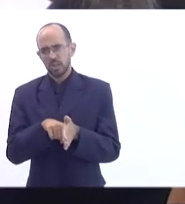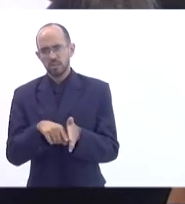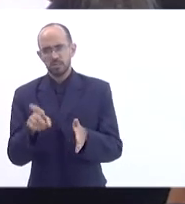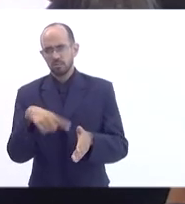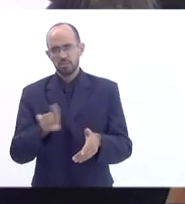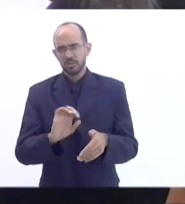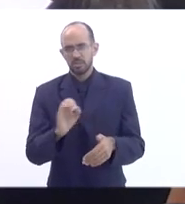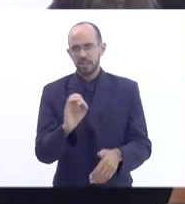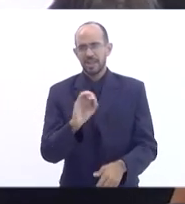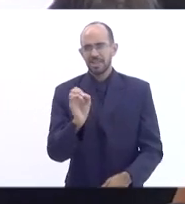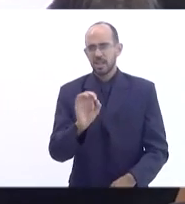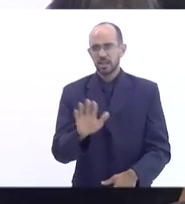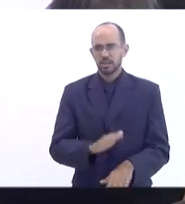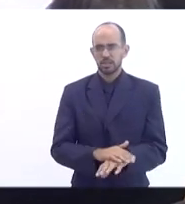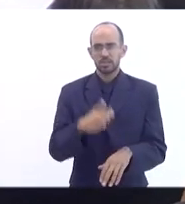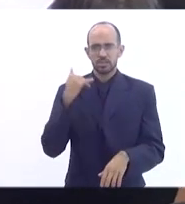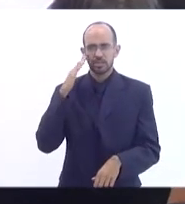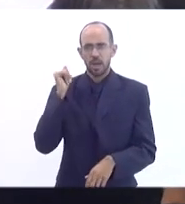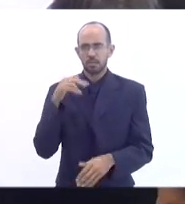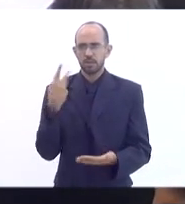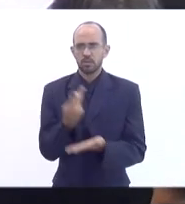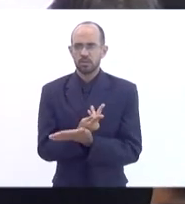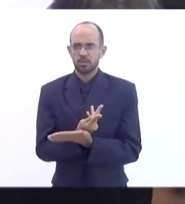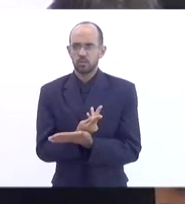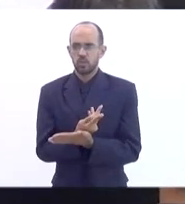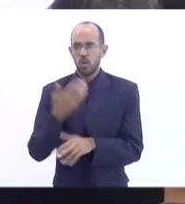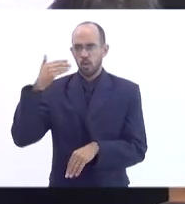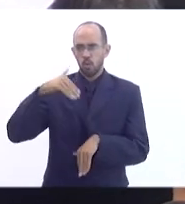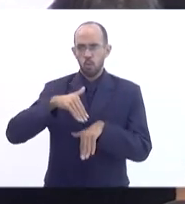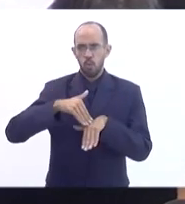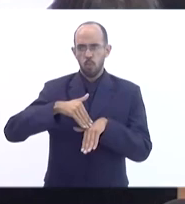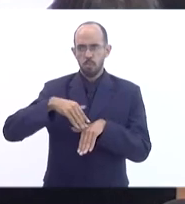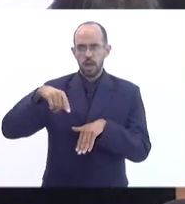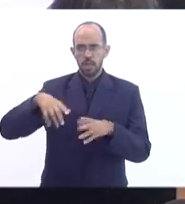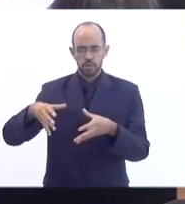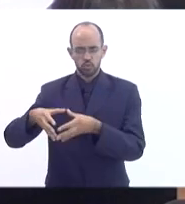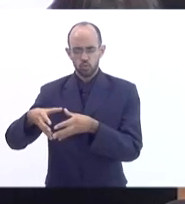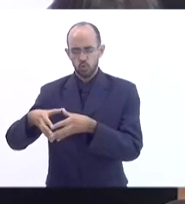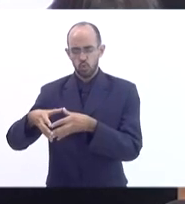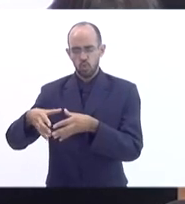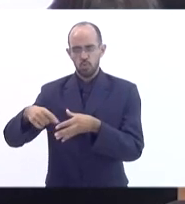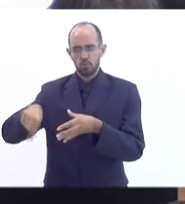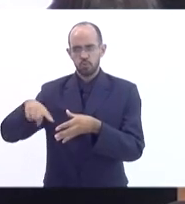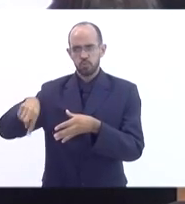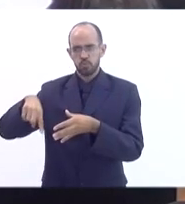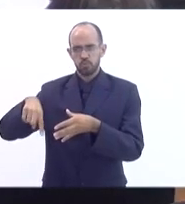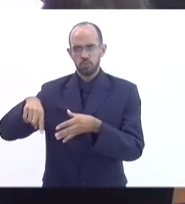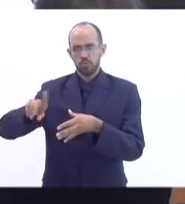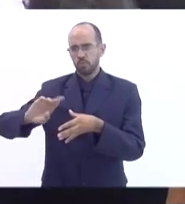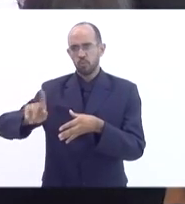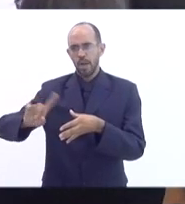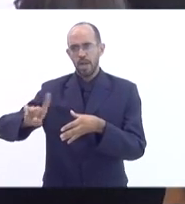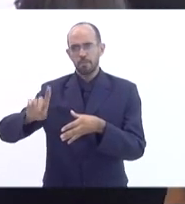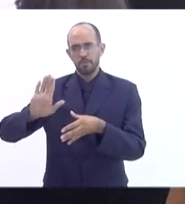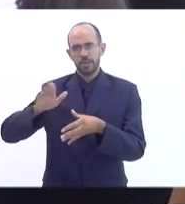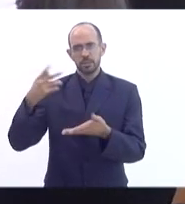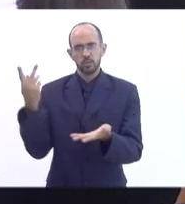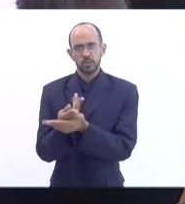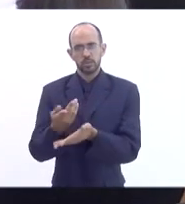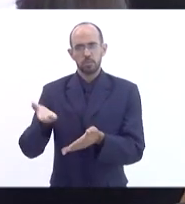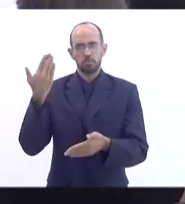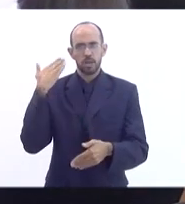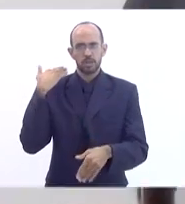não precisa de nada a gente sabe como é que isso obviamente não foi culpa nesse comando mas foi Trama que a polícia militar amou no comando da